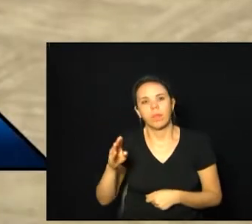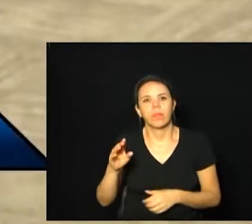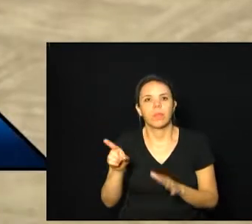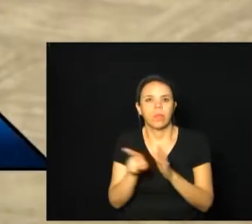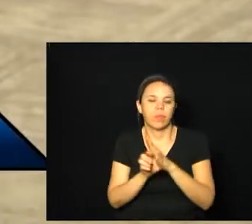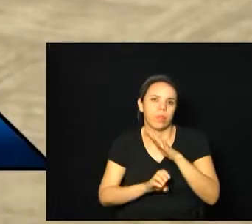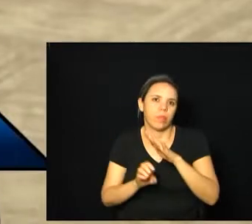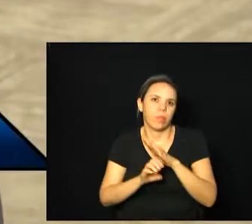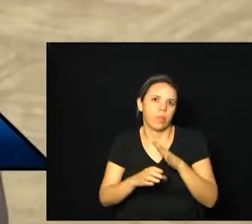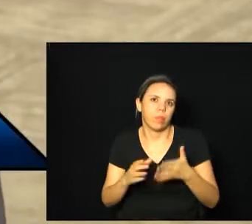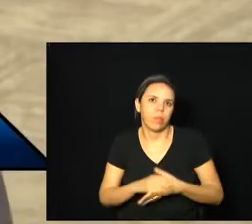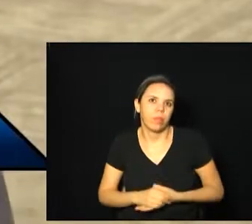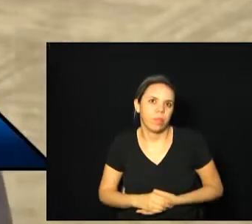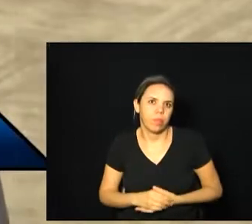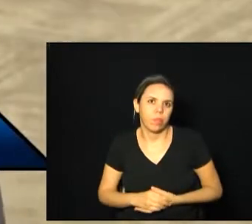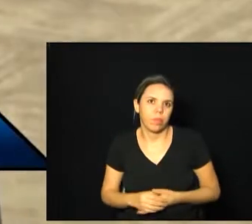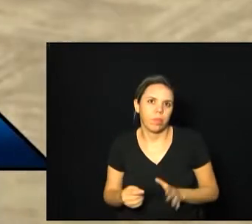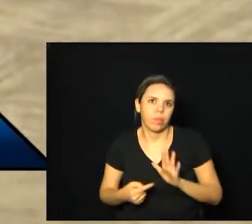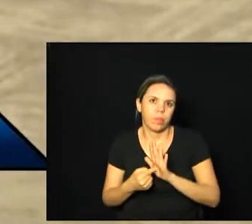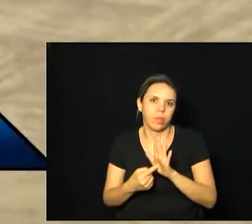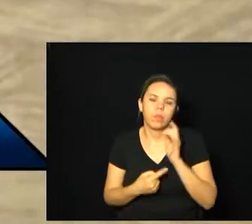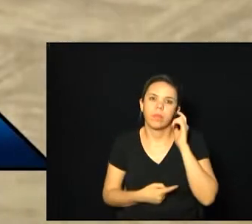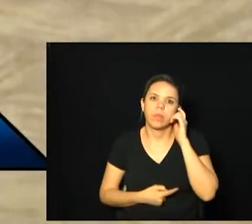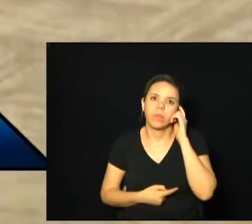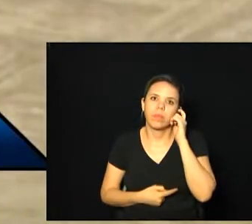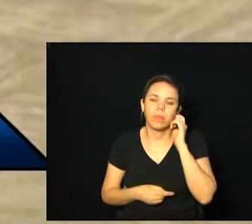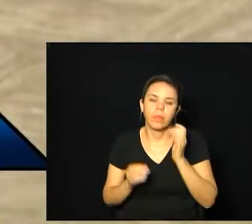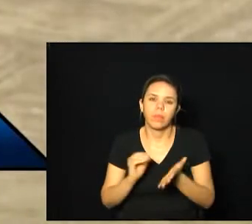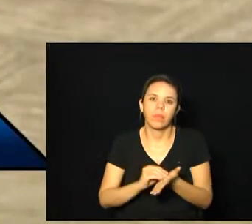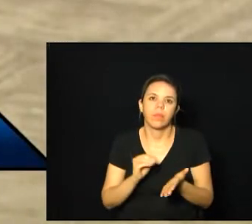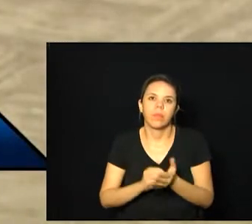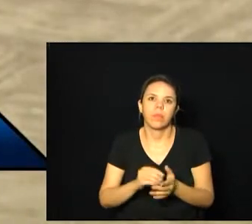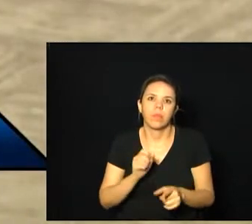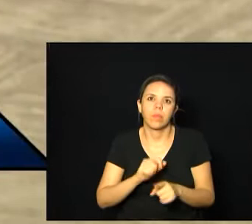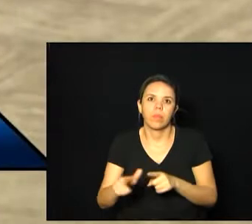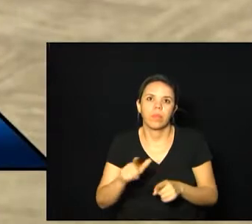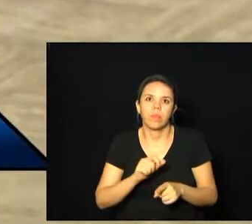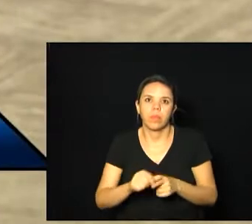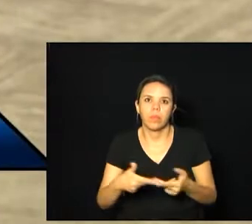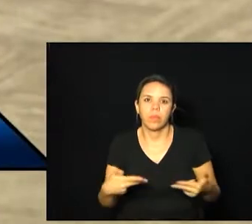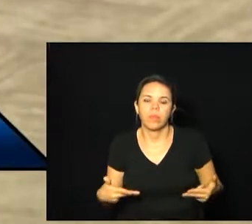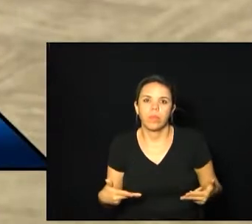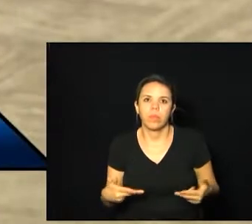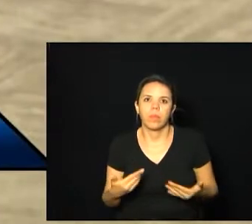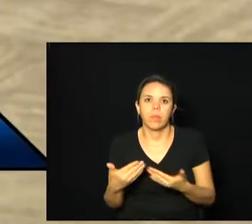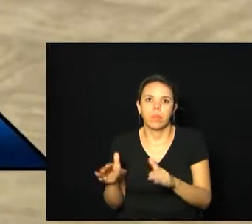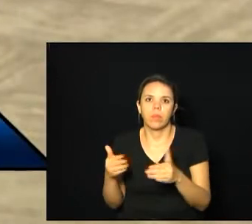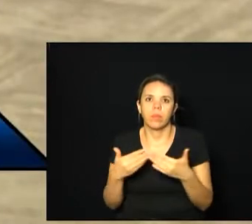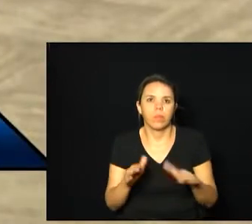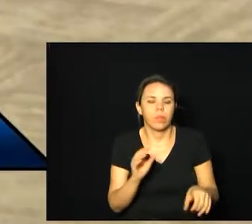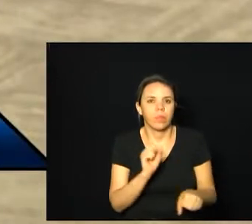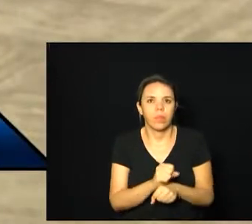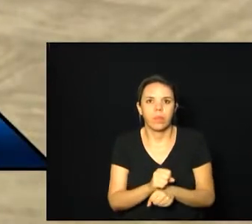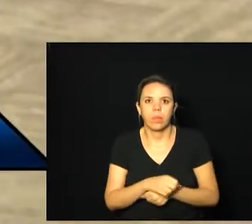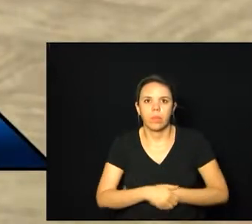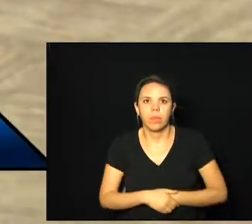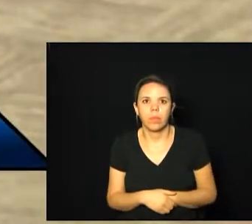empresarial apresentou um déficit de locações, vários imóveis abertos,